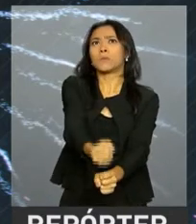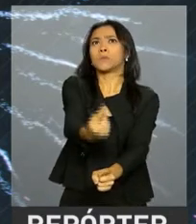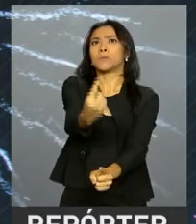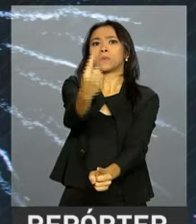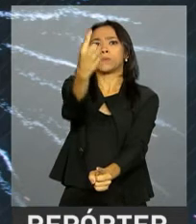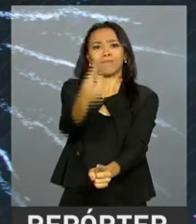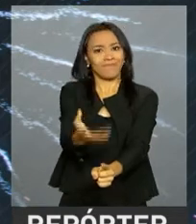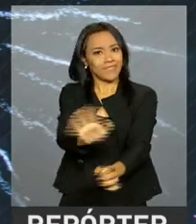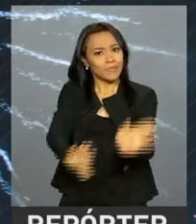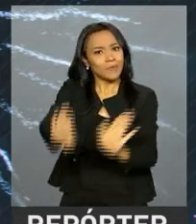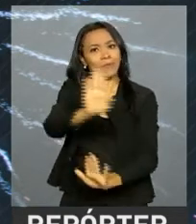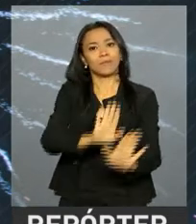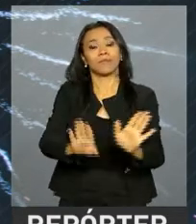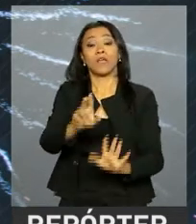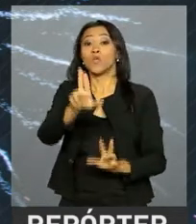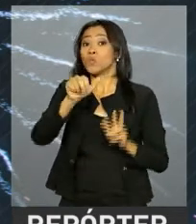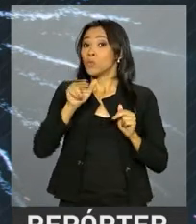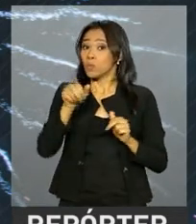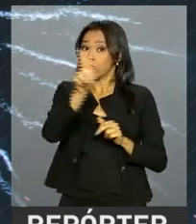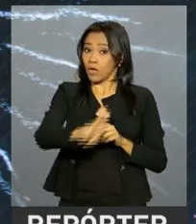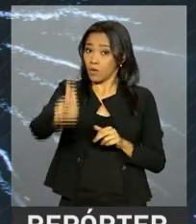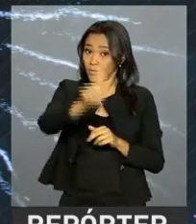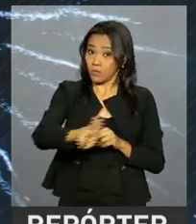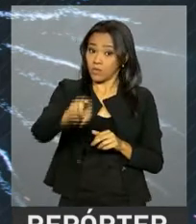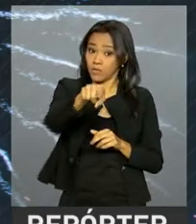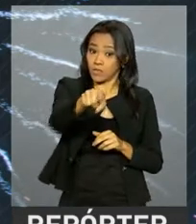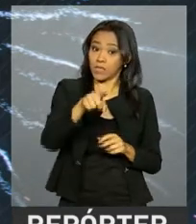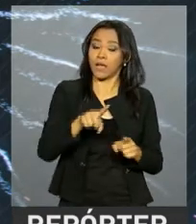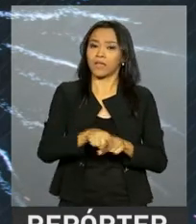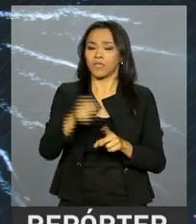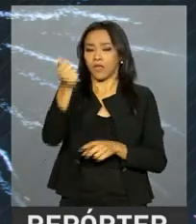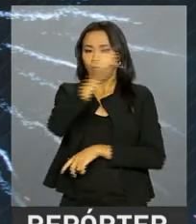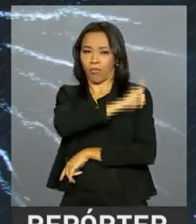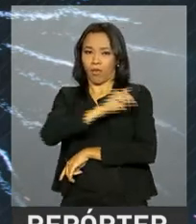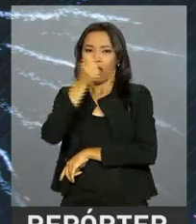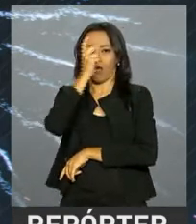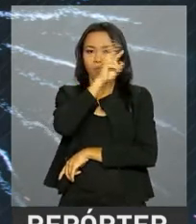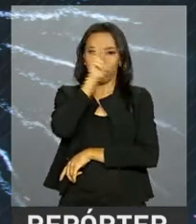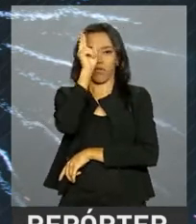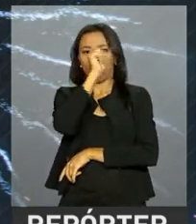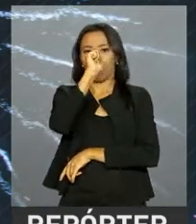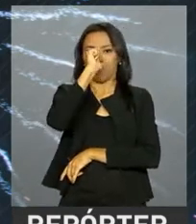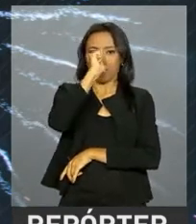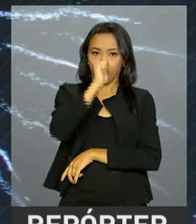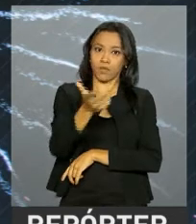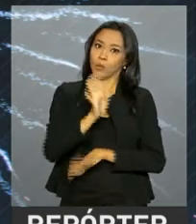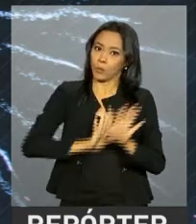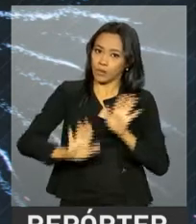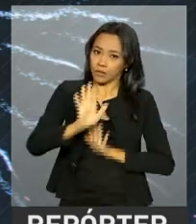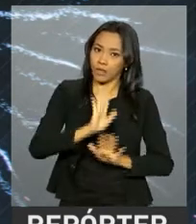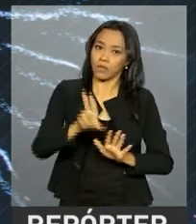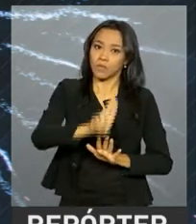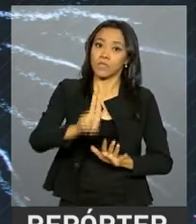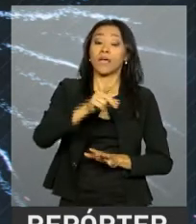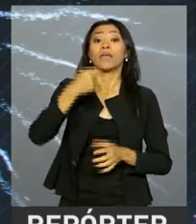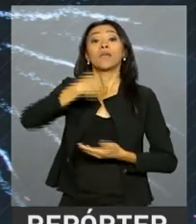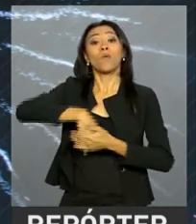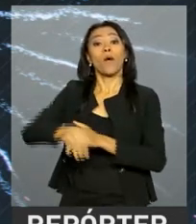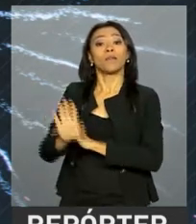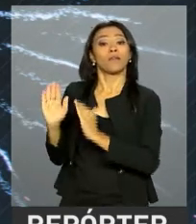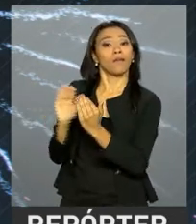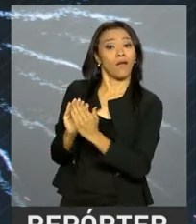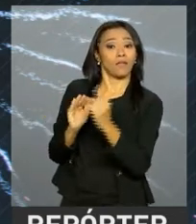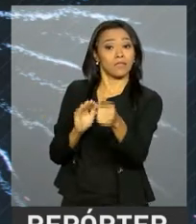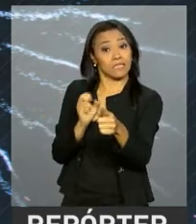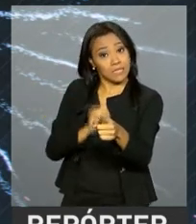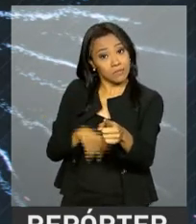explosões nunca manusear os artefatos sob o efeito de álcool e evitar guardar os fogos de artifício em casa mas se